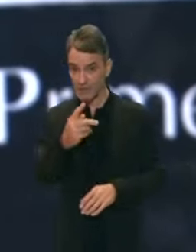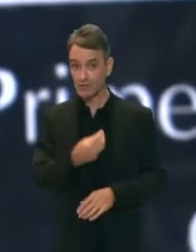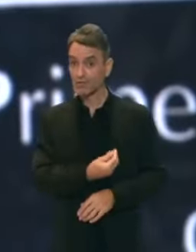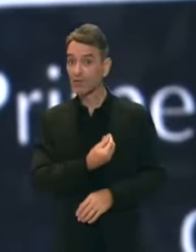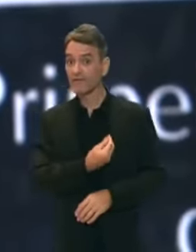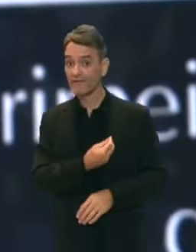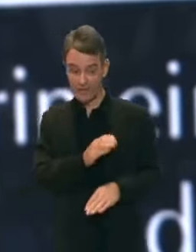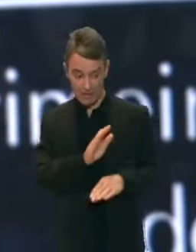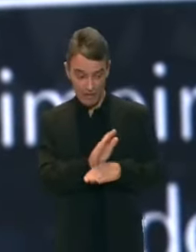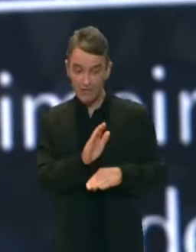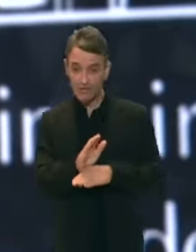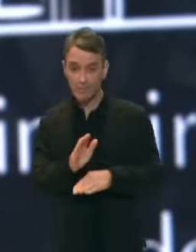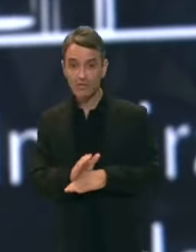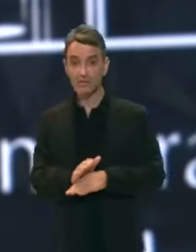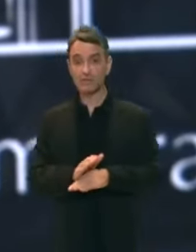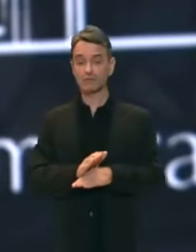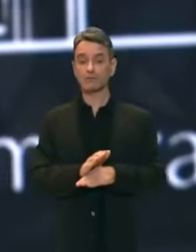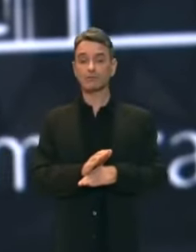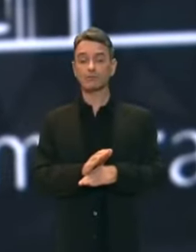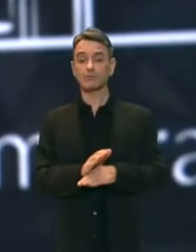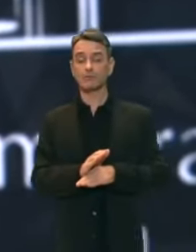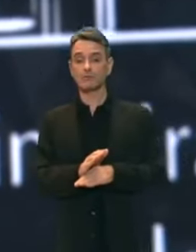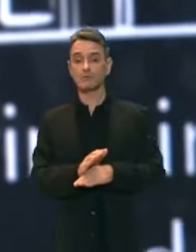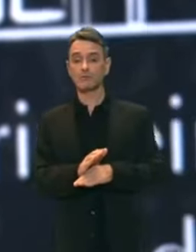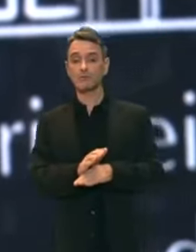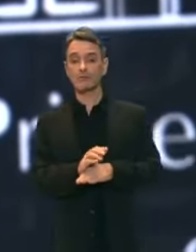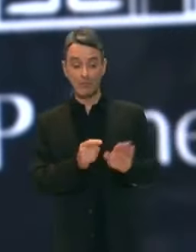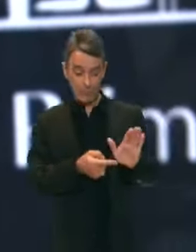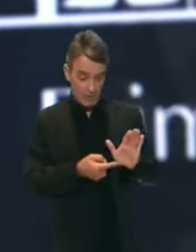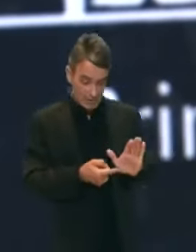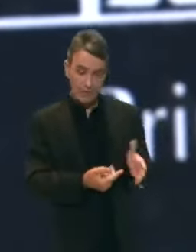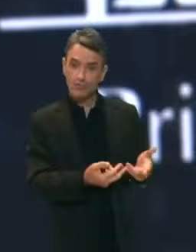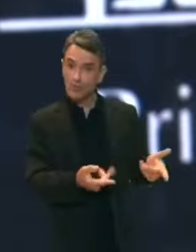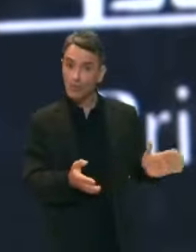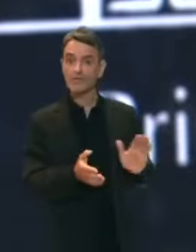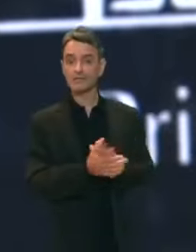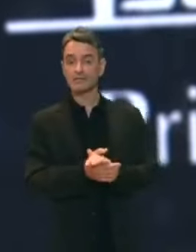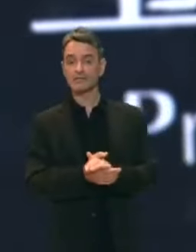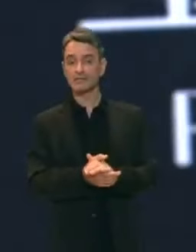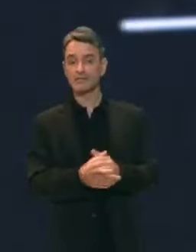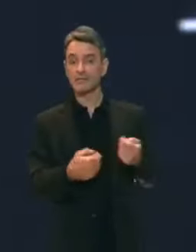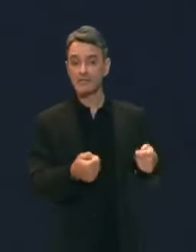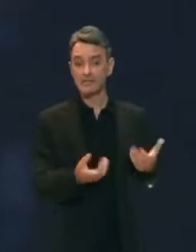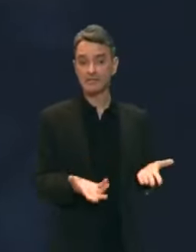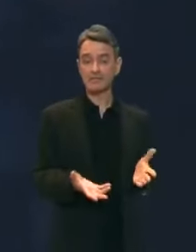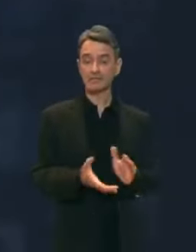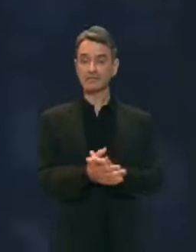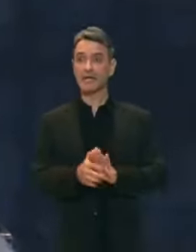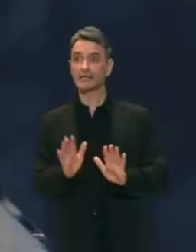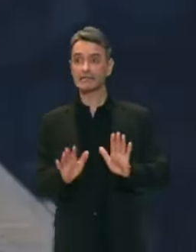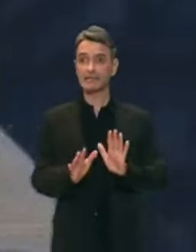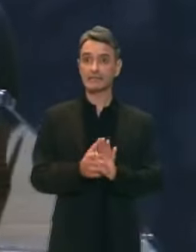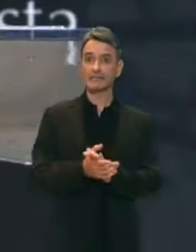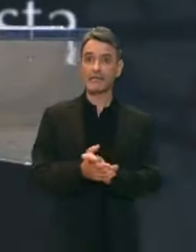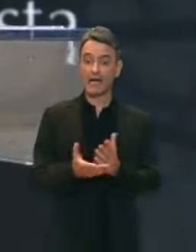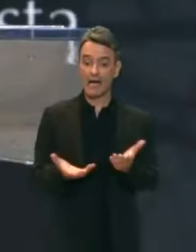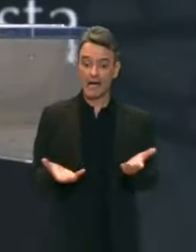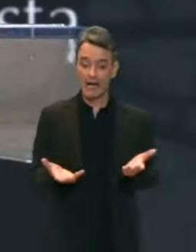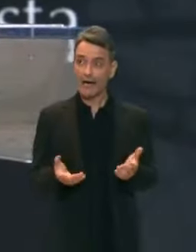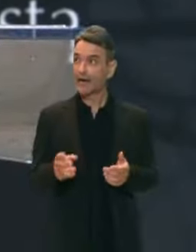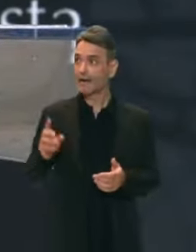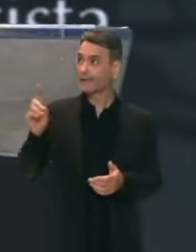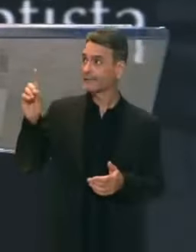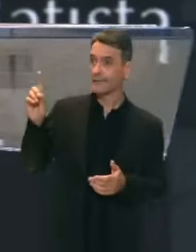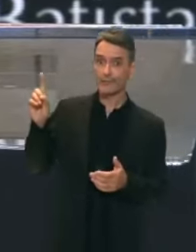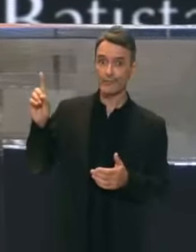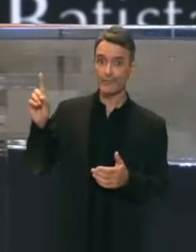te ajudando a tomar decisões que pode ser que sejam completamente contrárias àquilo que Deus quer